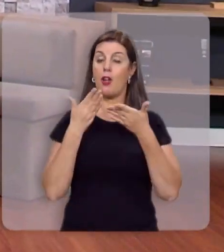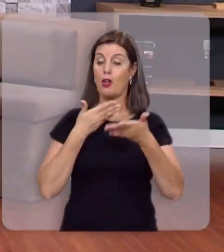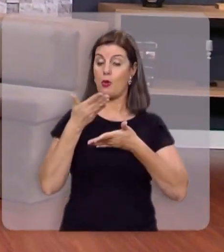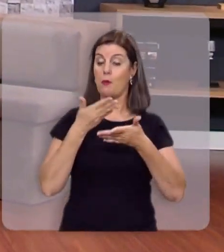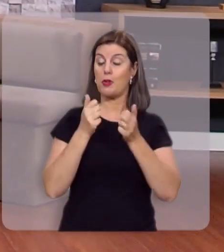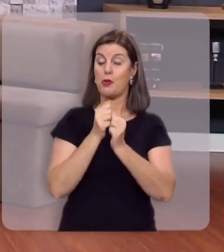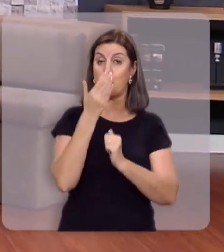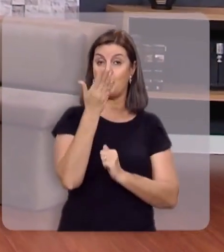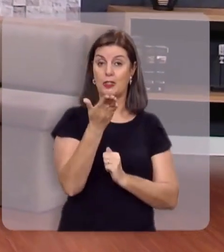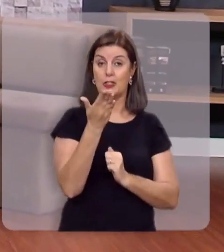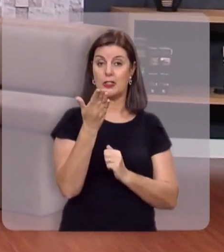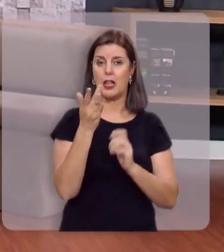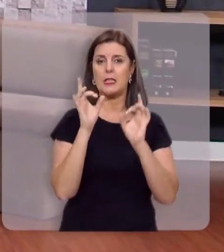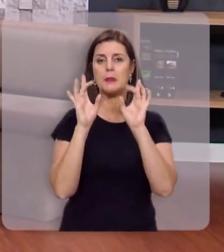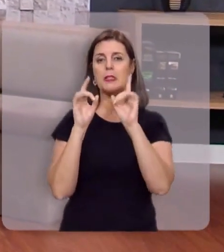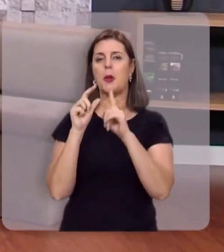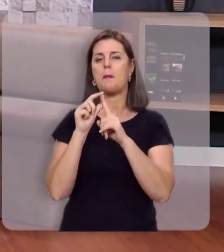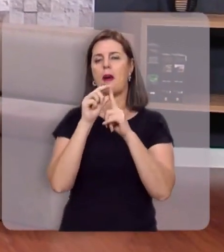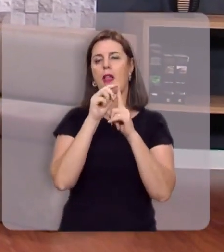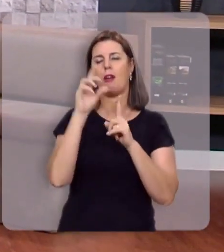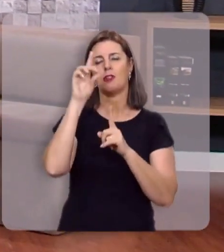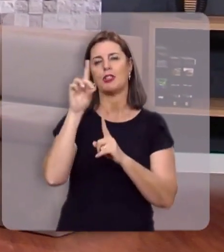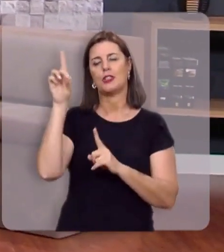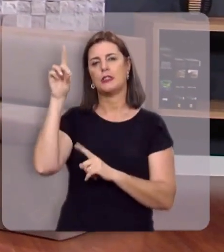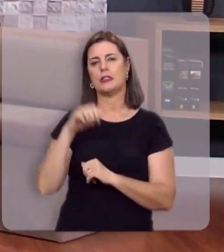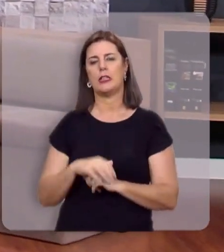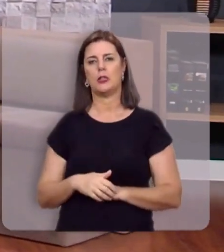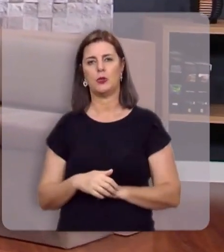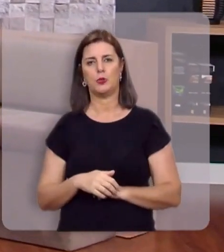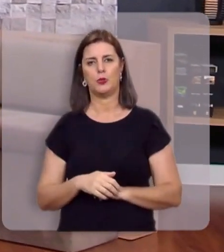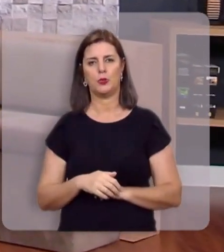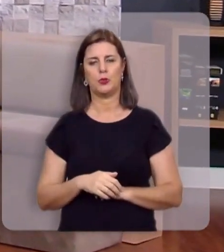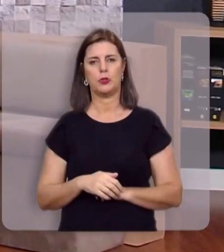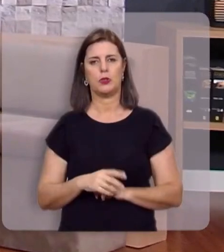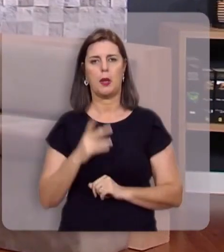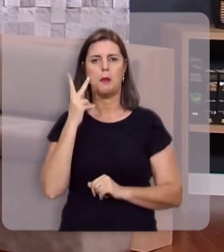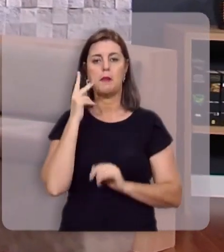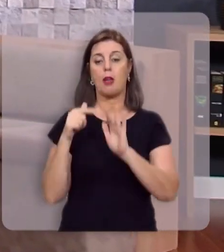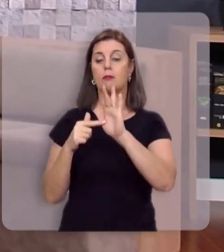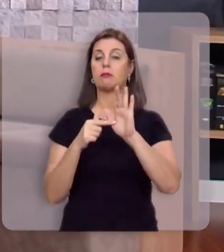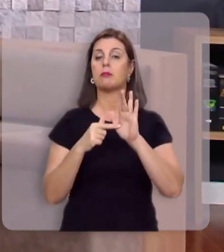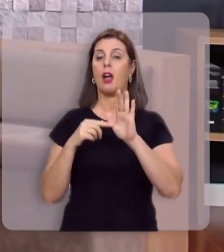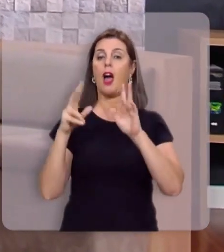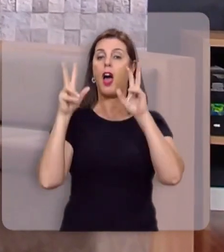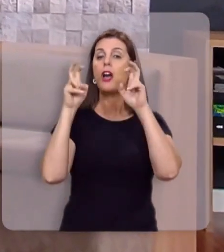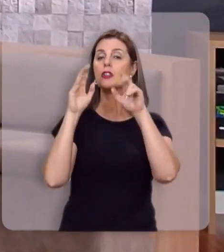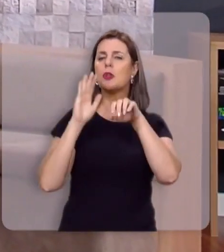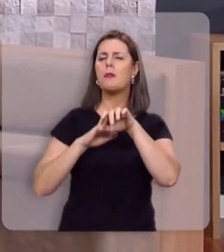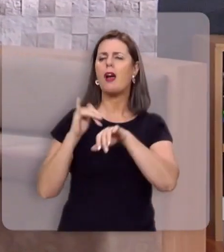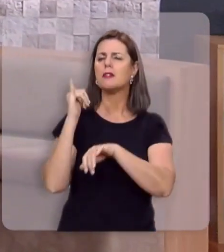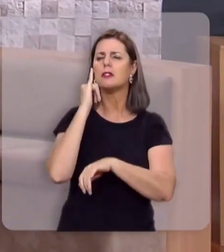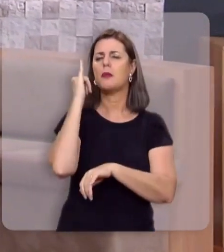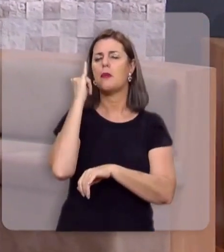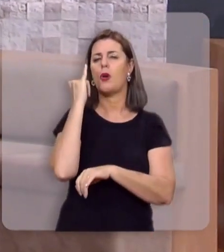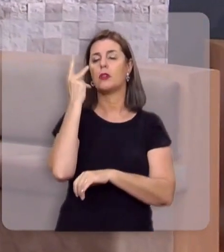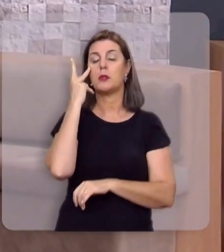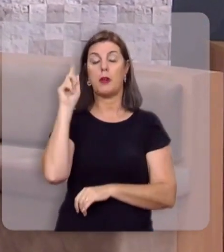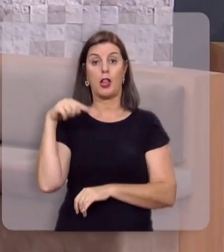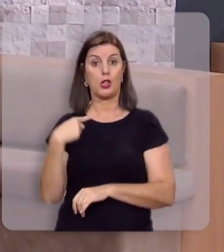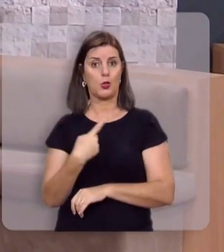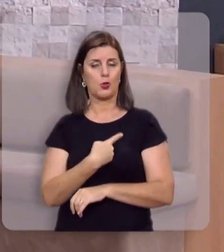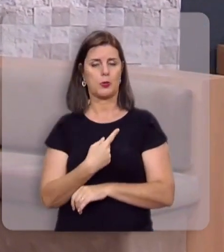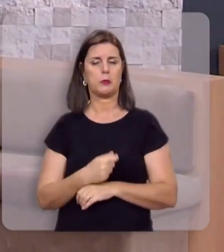Eu quero compartilhar com você a preciosa palavra de Deus para tratar de um assunto da mais alta importância